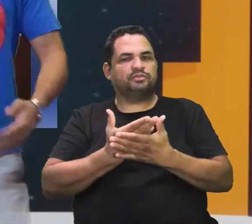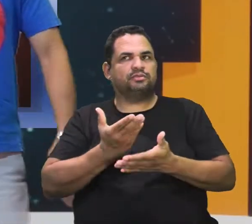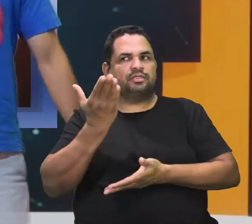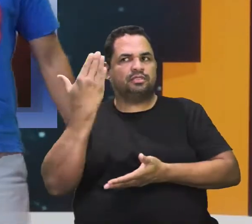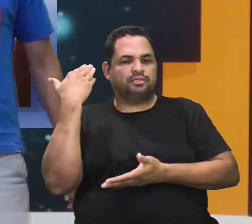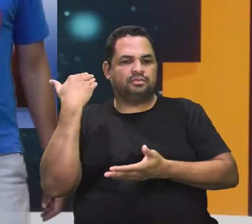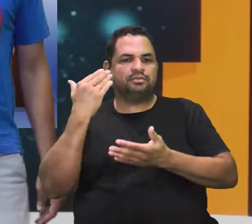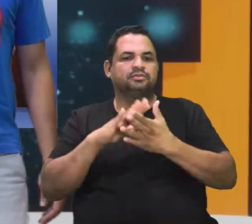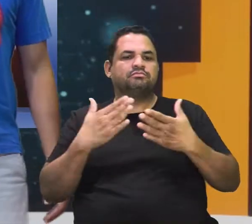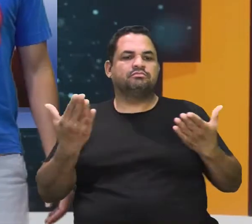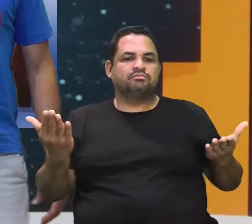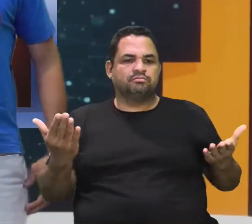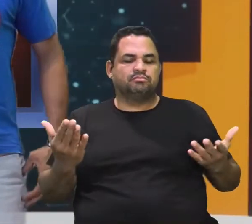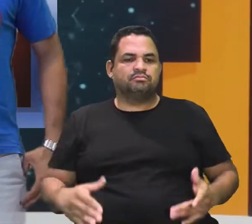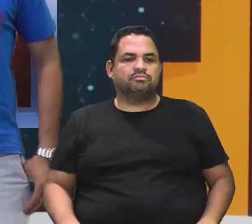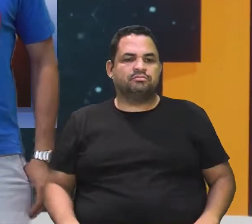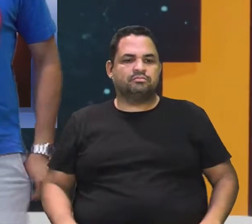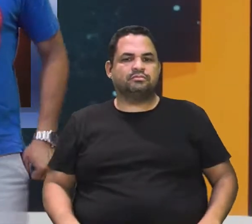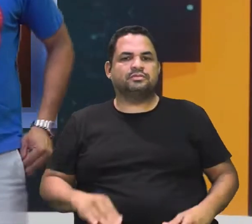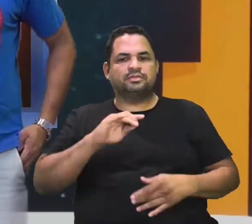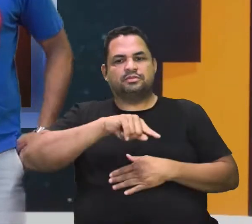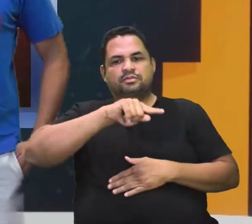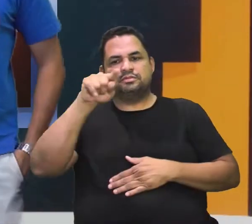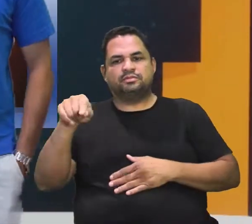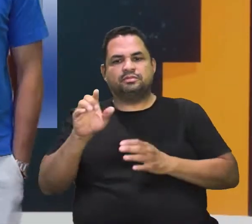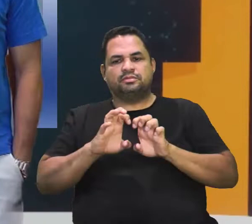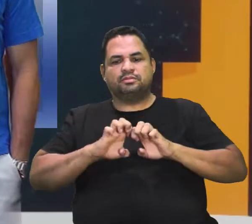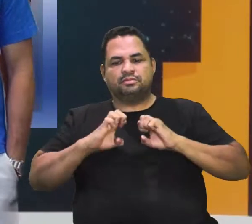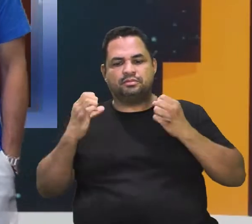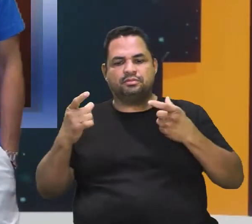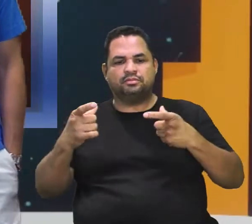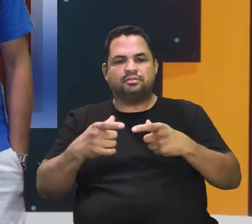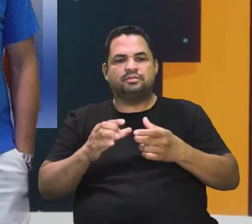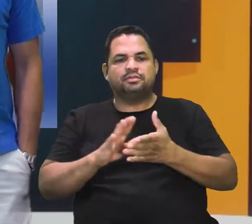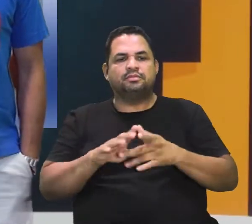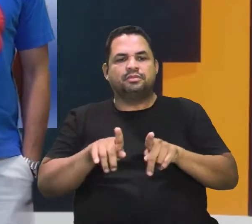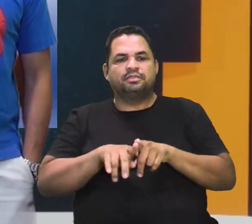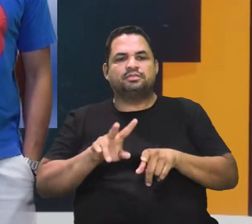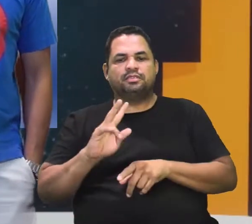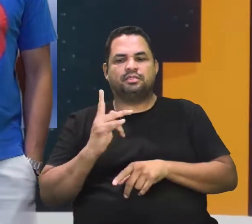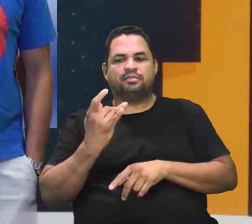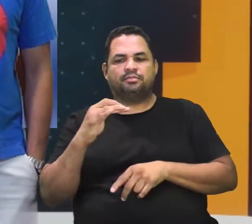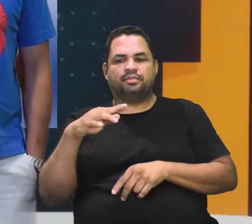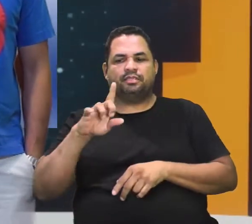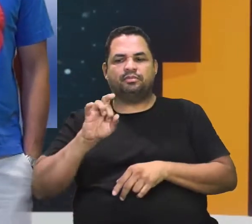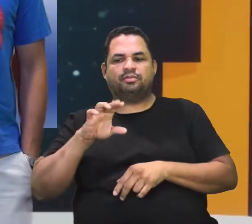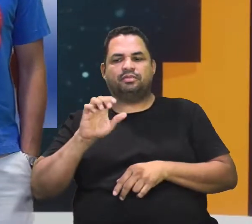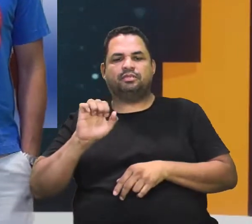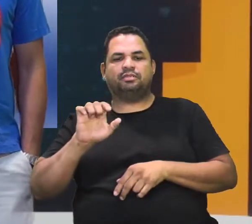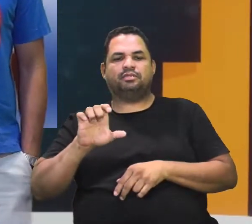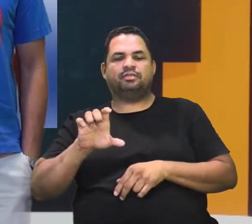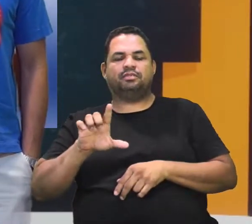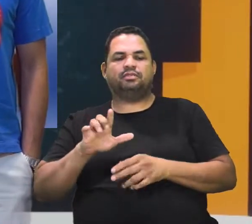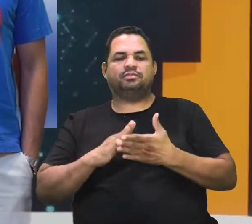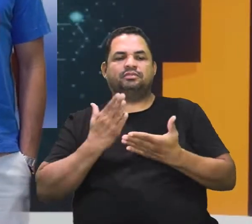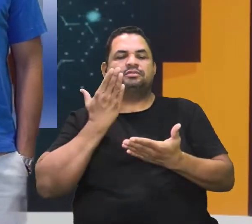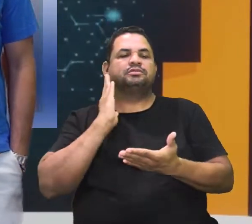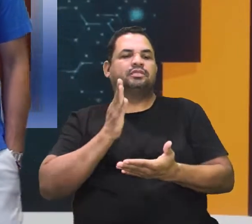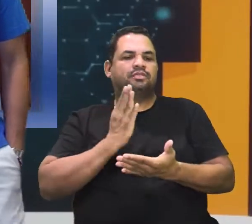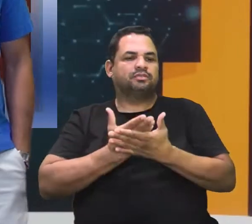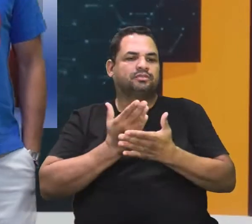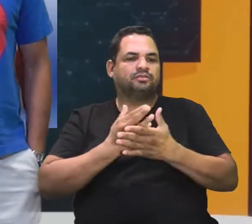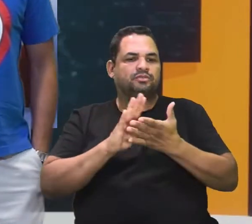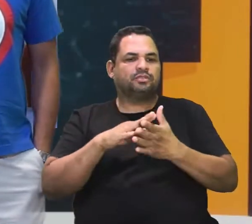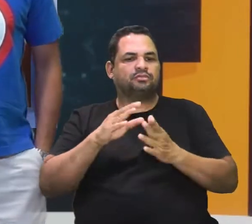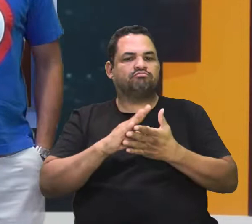mais com a parte, né, também da parábola, da elipse e da hipérbole. A gente estudou a parábola, já alguns